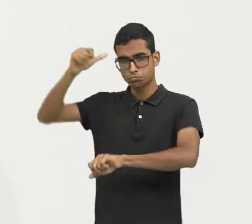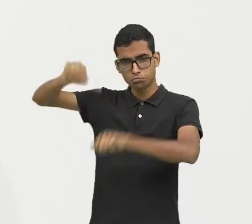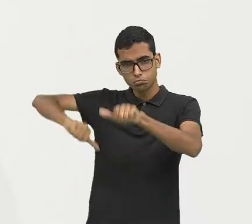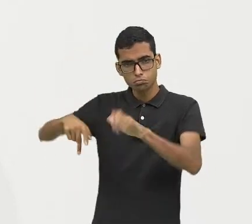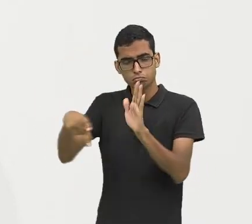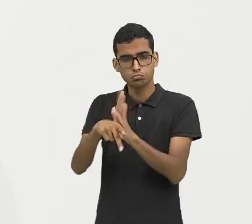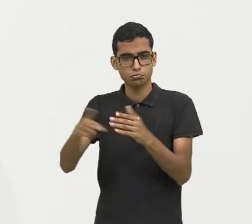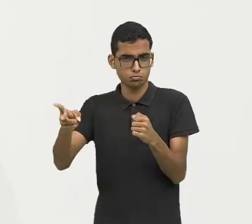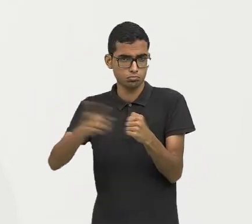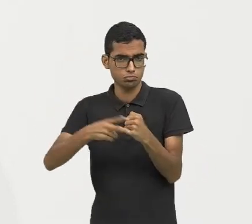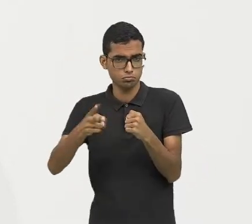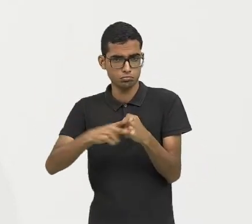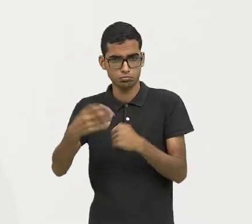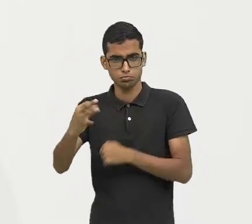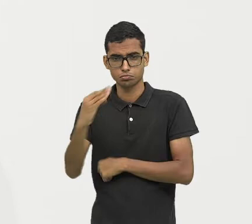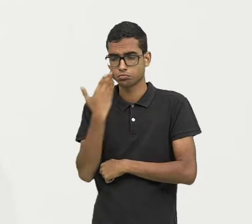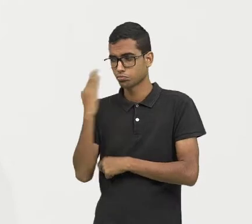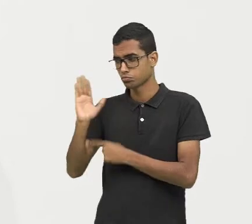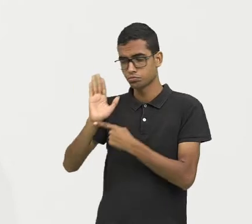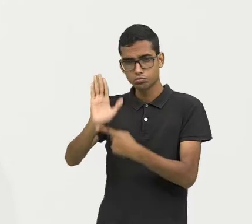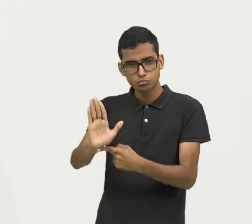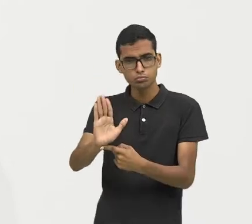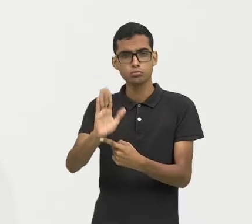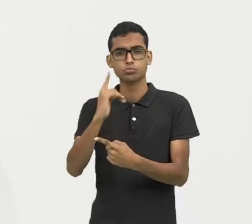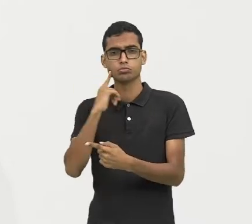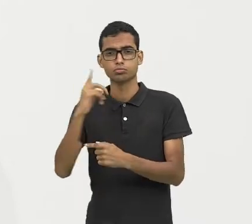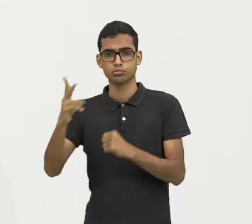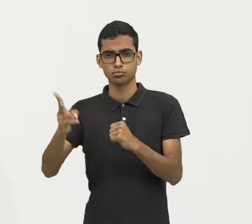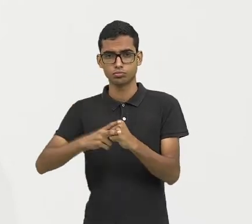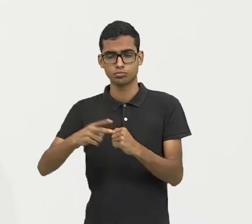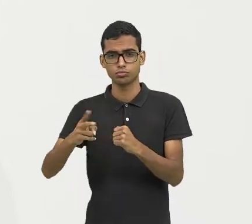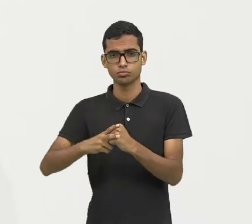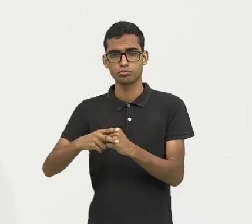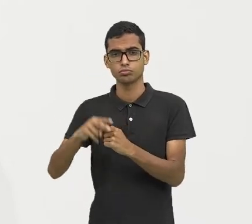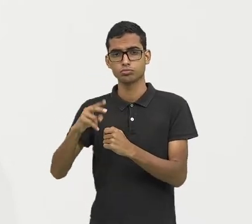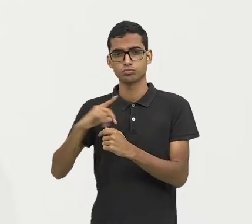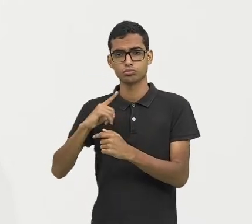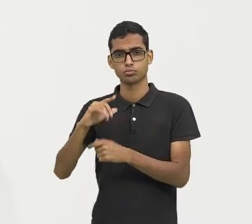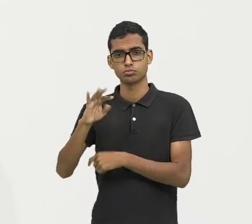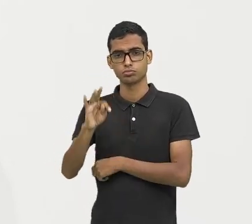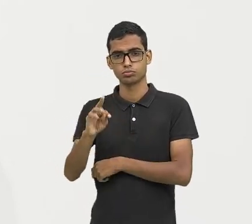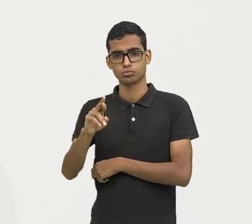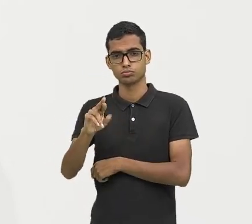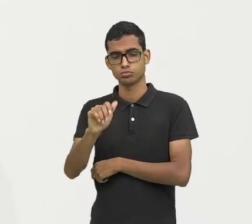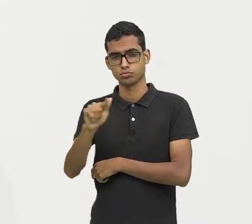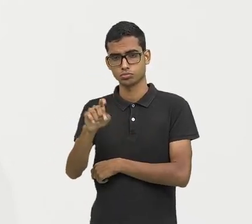nosso verbo. Trouxemos, verbo trazer, certo?